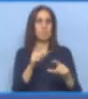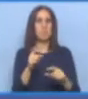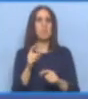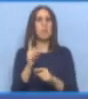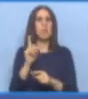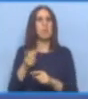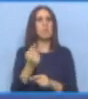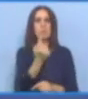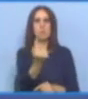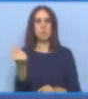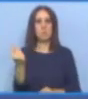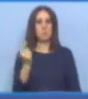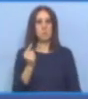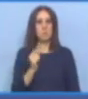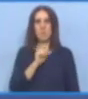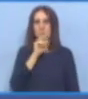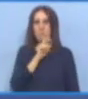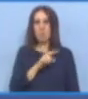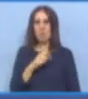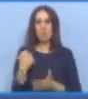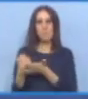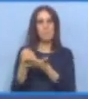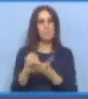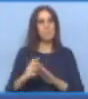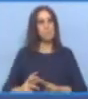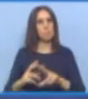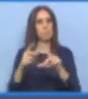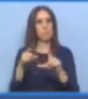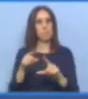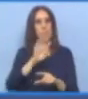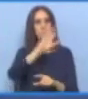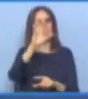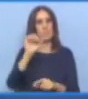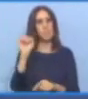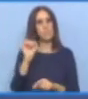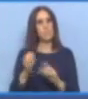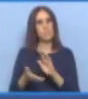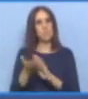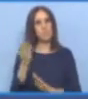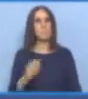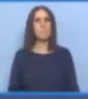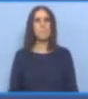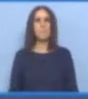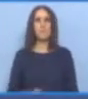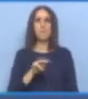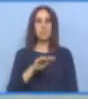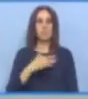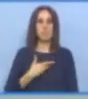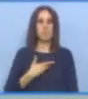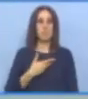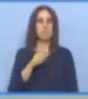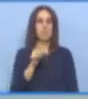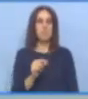o papel que cada um de nós pode ter para melhorar os países de onde eles partem. E este Mind também privilegia